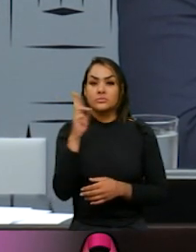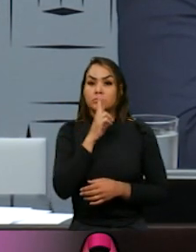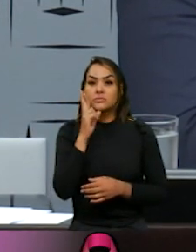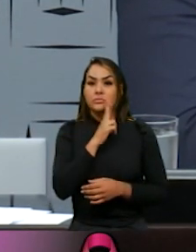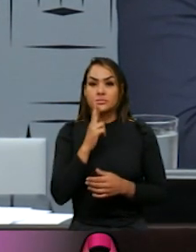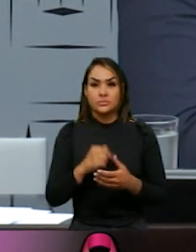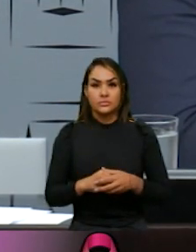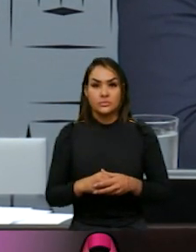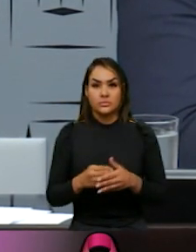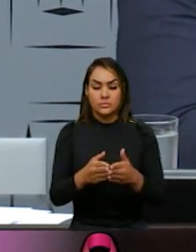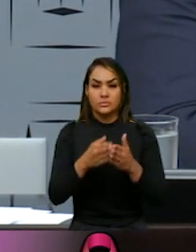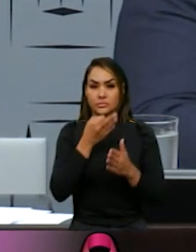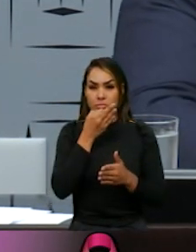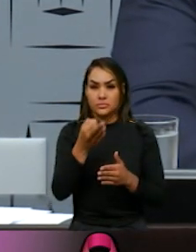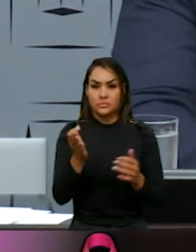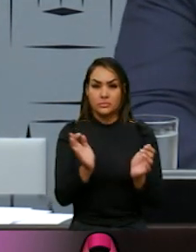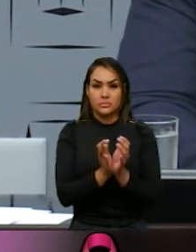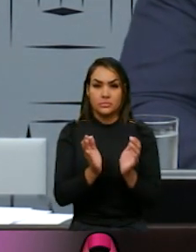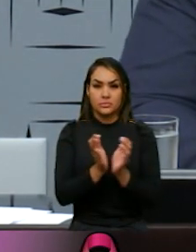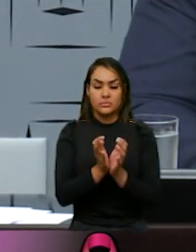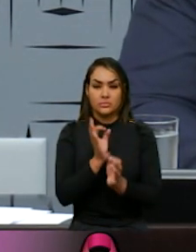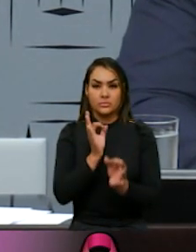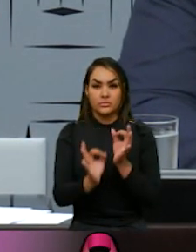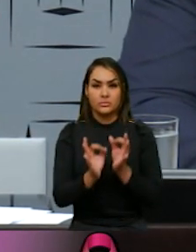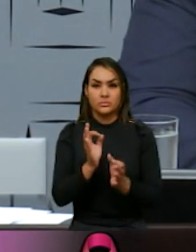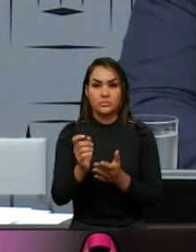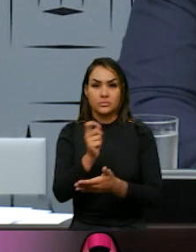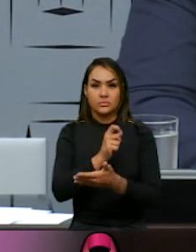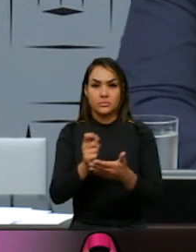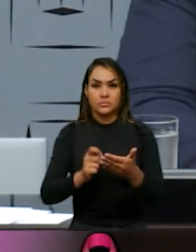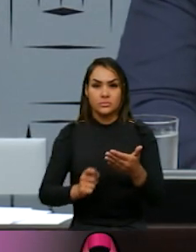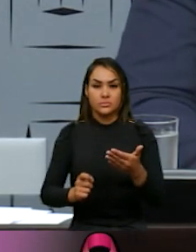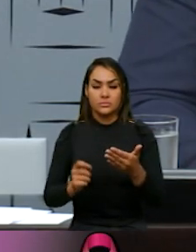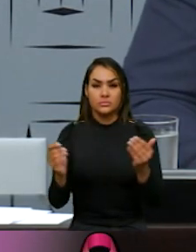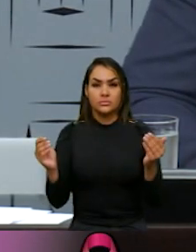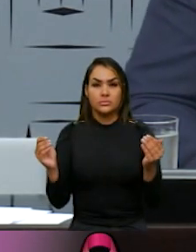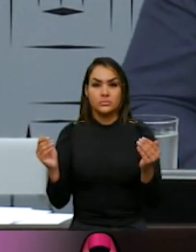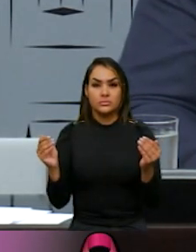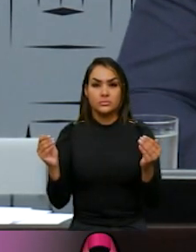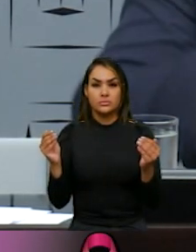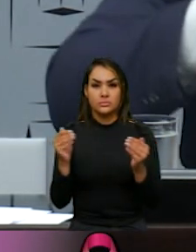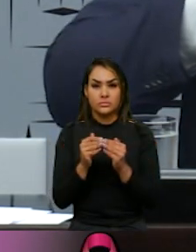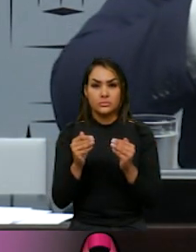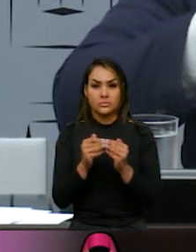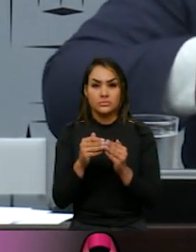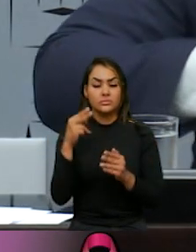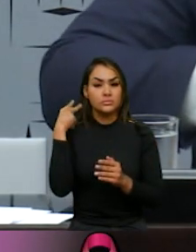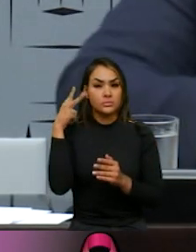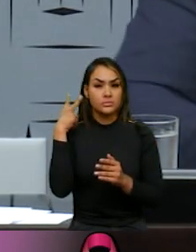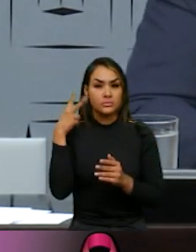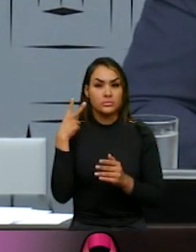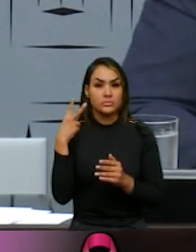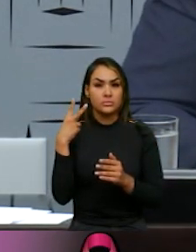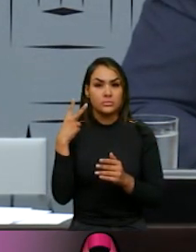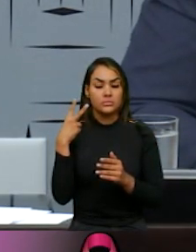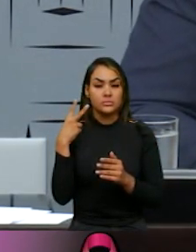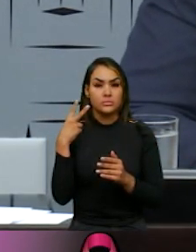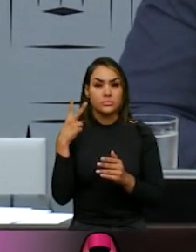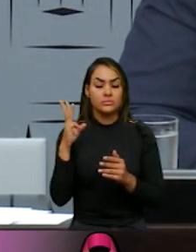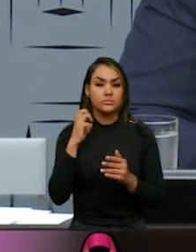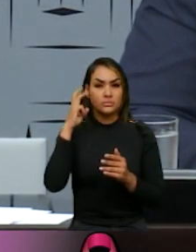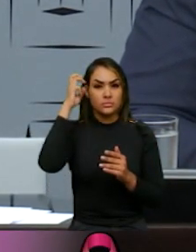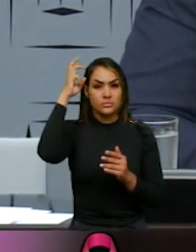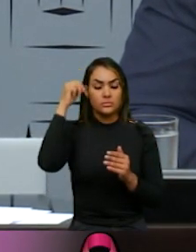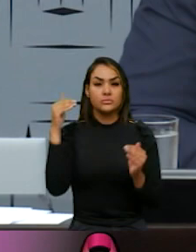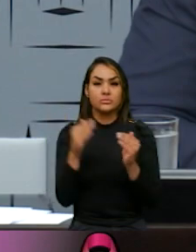Urgência. Solicito parecer da Comissão de Justiça e Redação, vereador Dr. Jaime. Pela legalidade. Vereador Wesley da Dialogue.